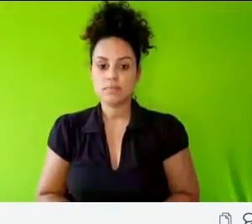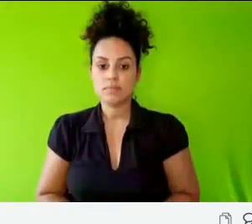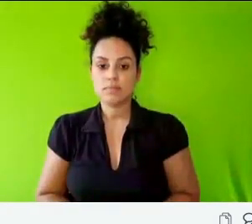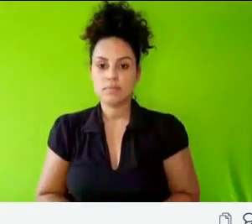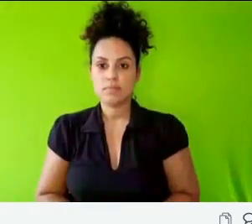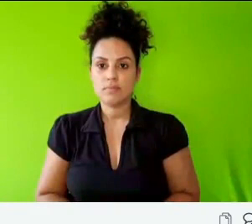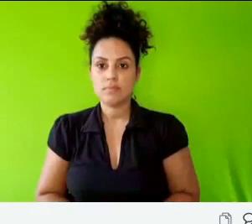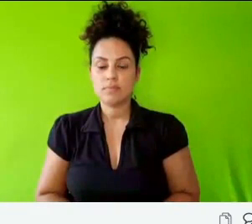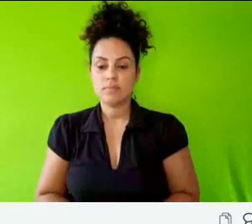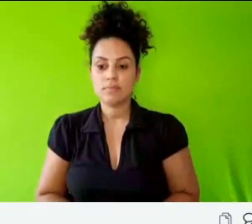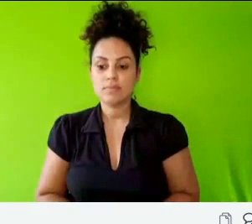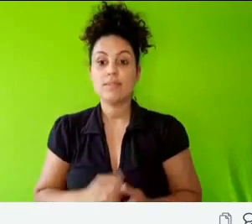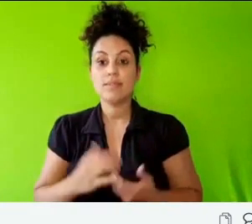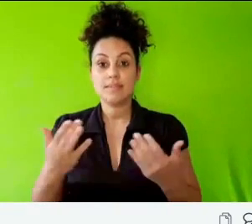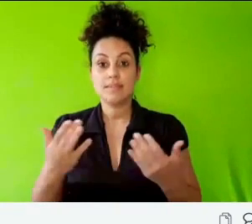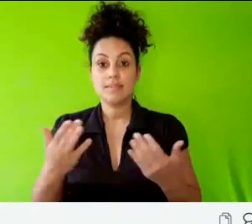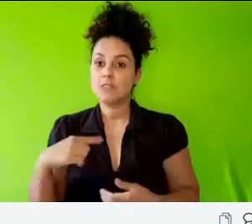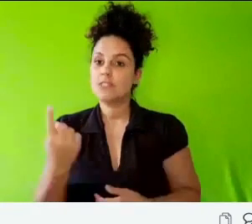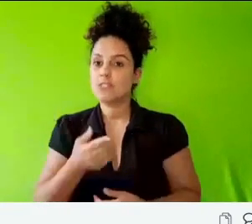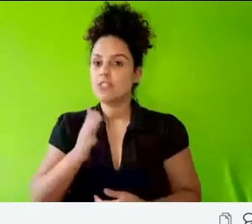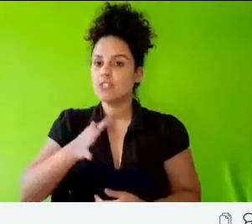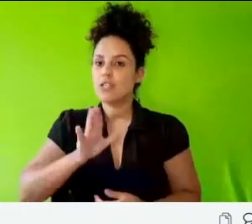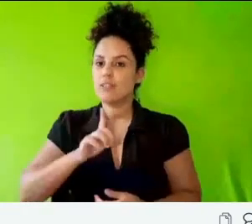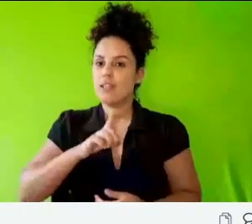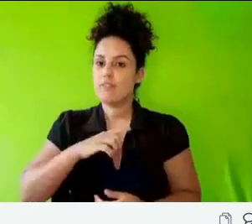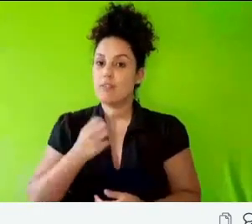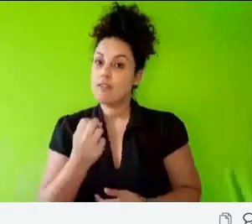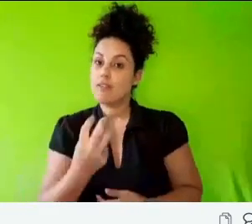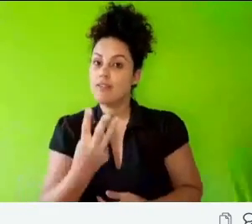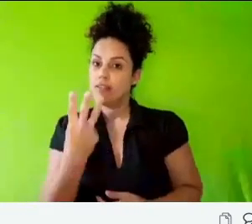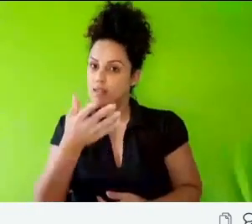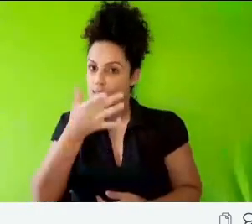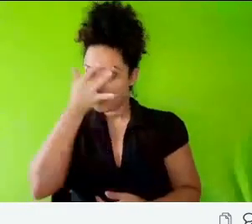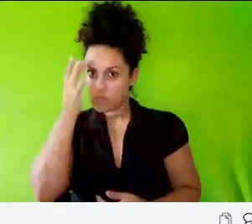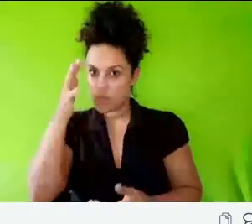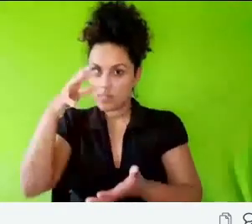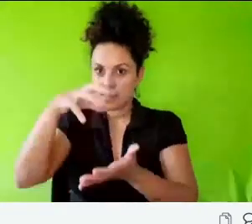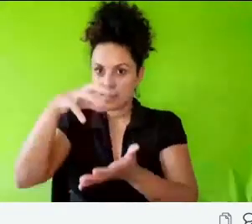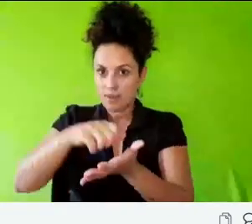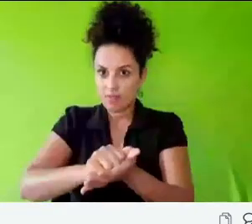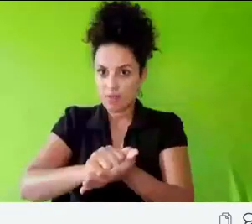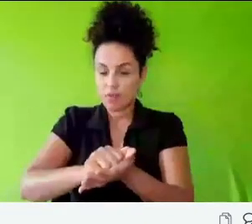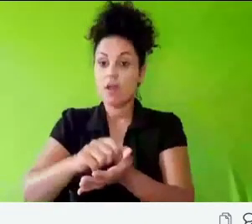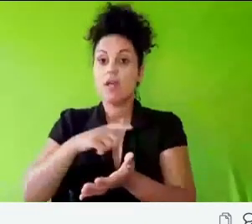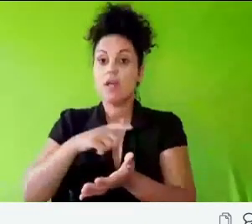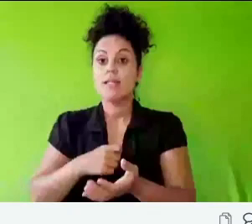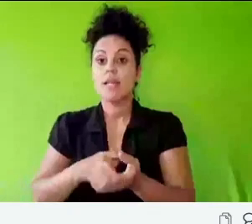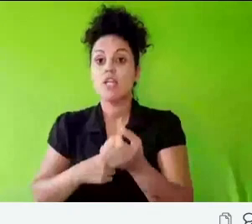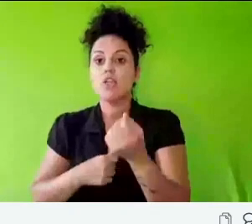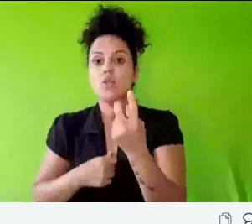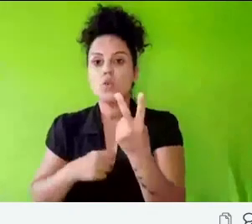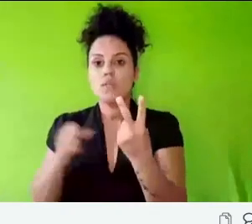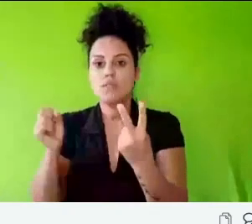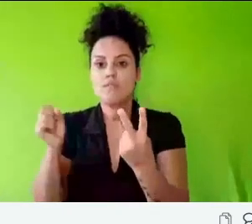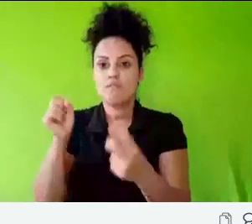Nós tivemos 3 inscritos para 2 vagas.